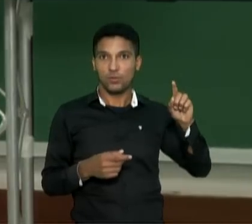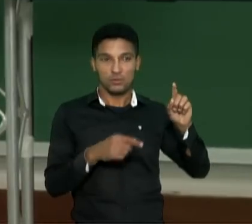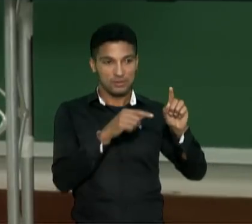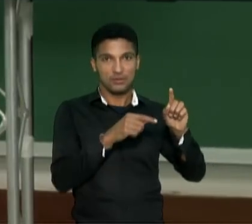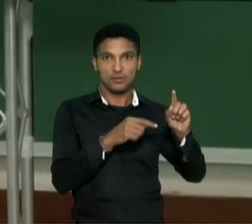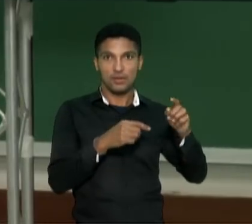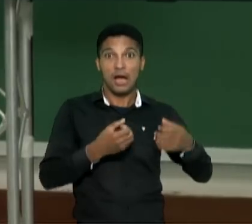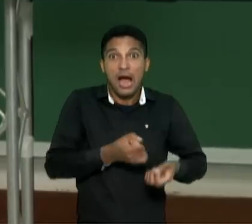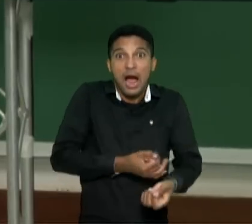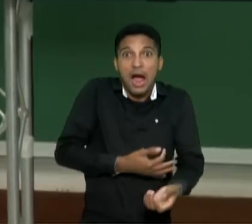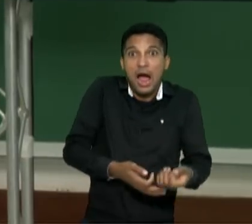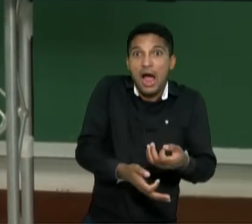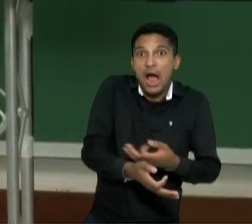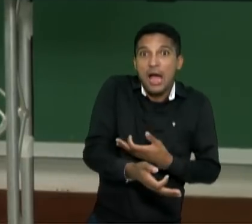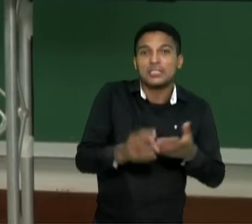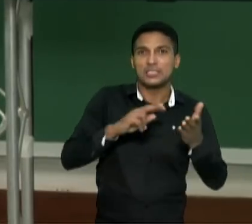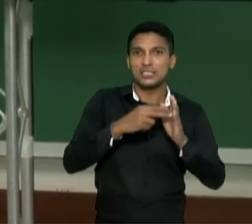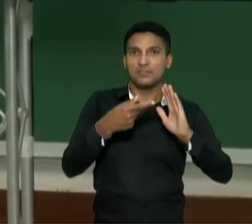mais bem pensado.